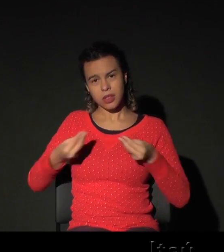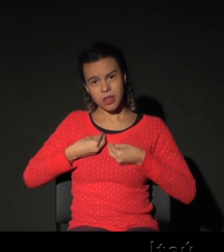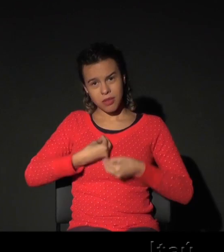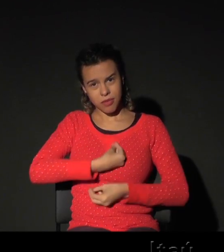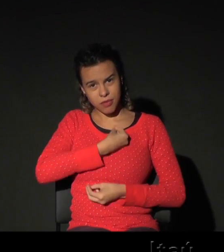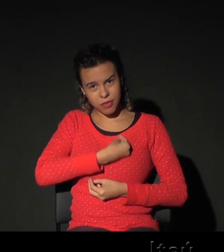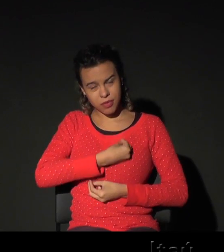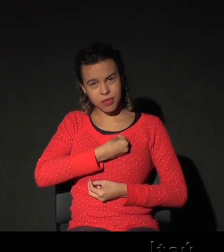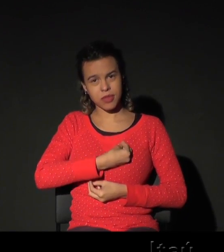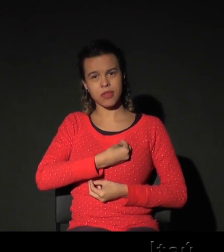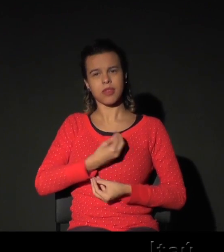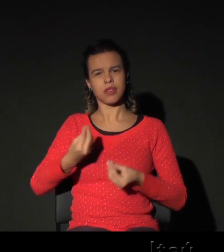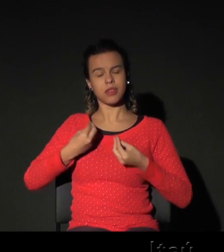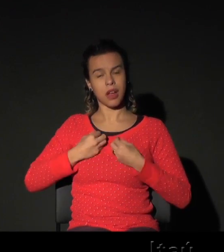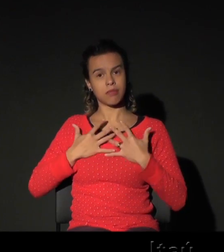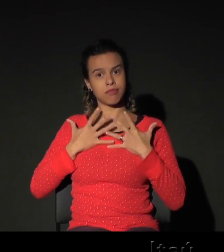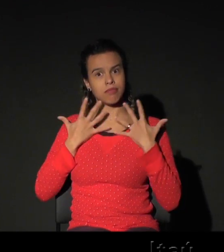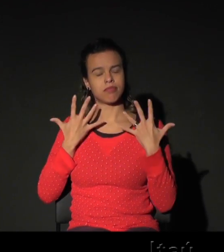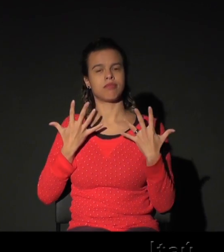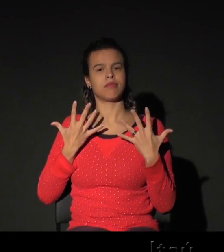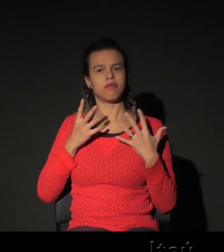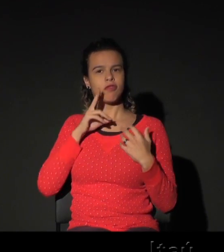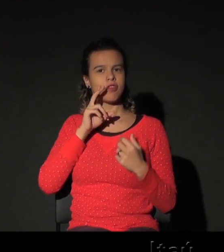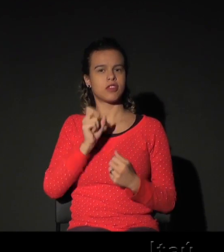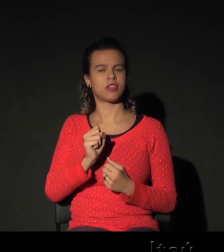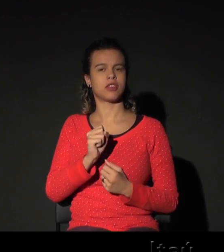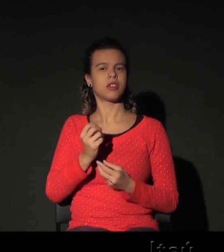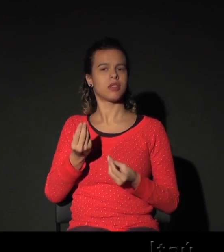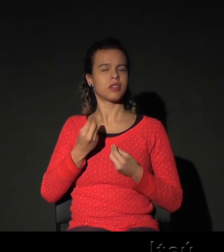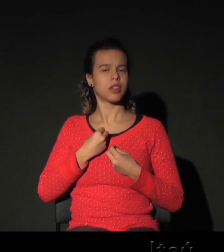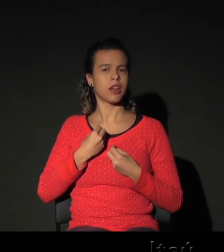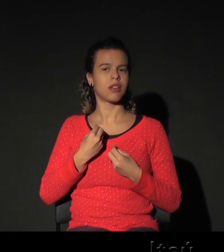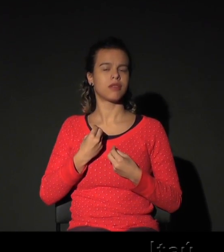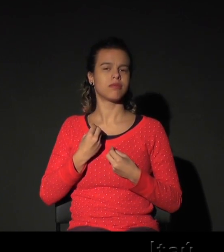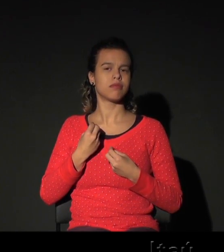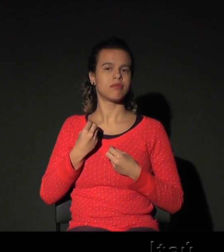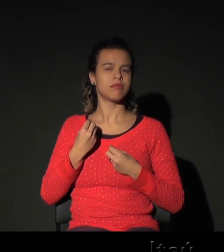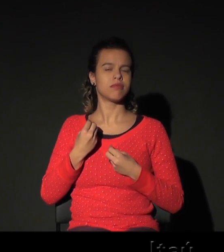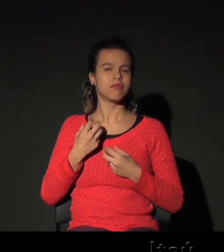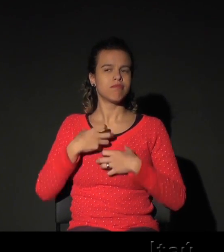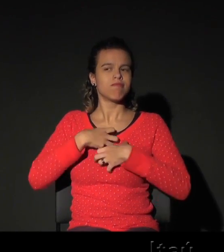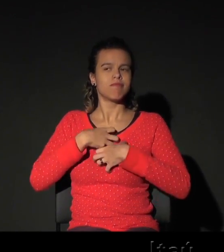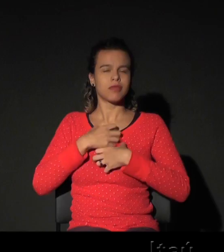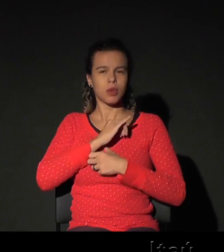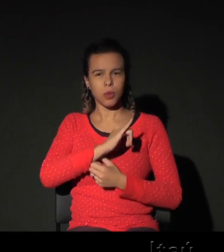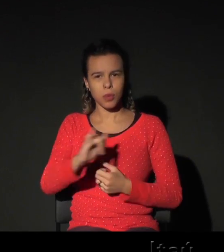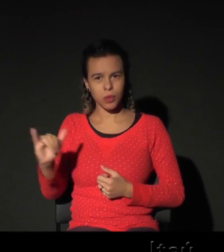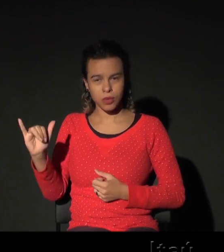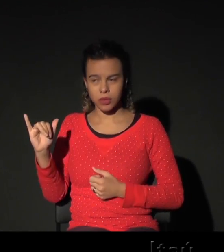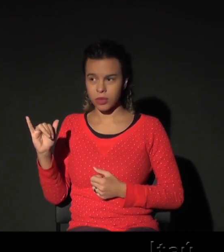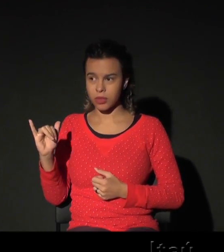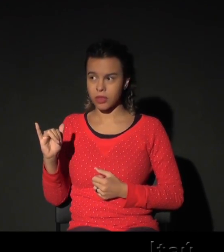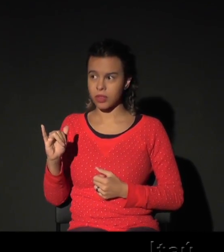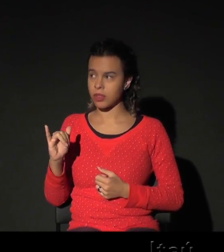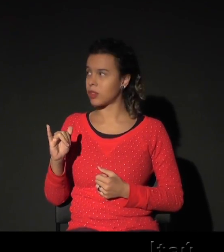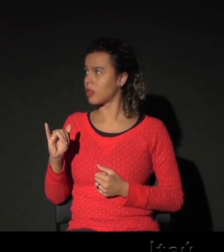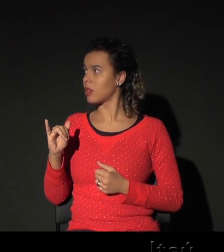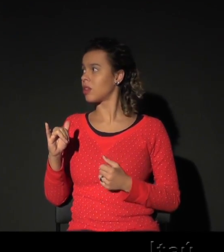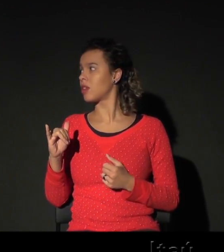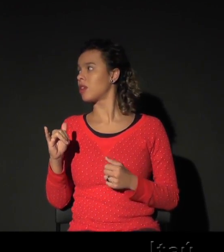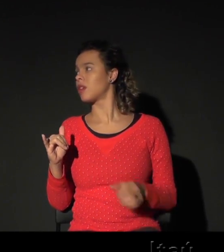dá vida que me dá vitalidade que me dá inspiração é o contar e